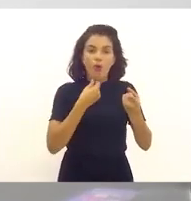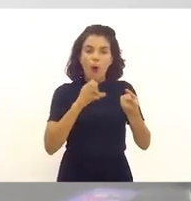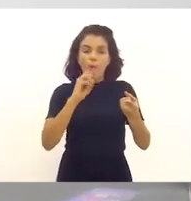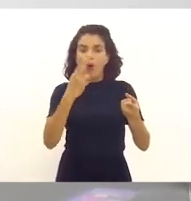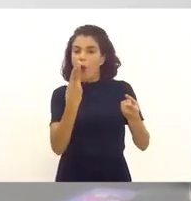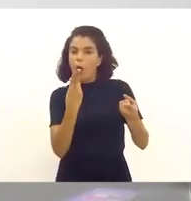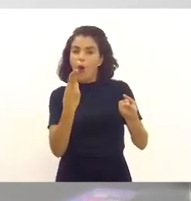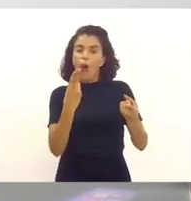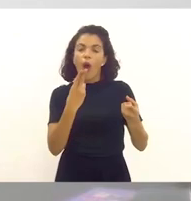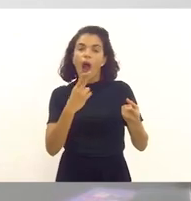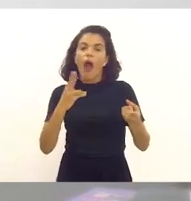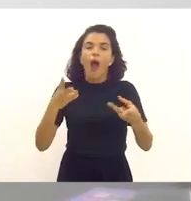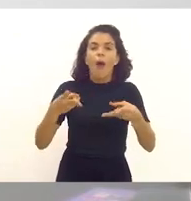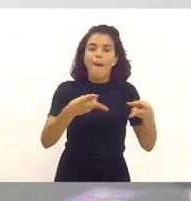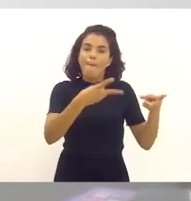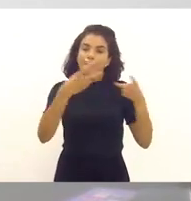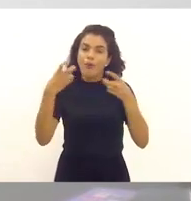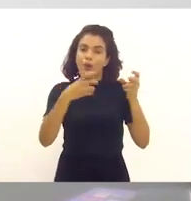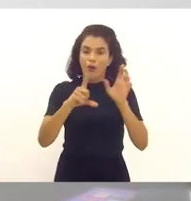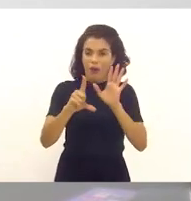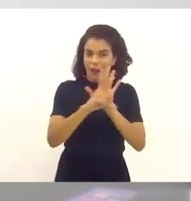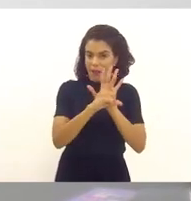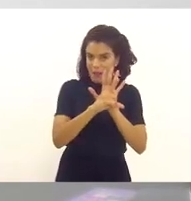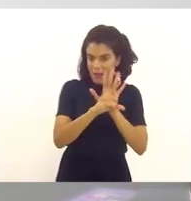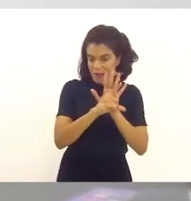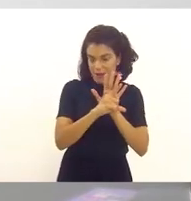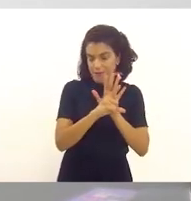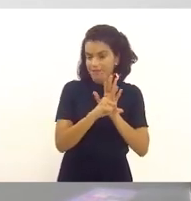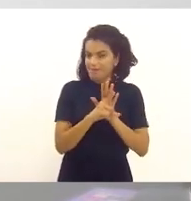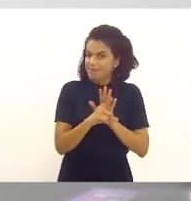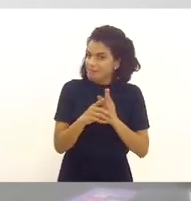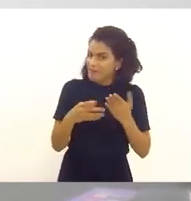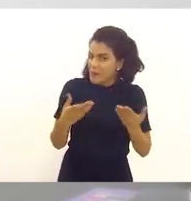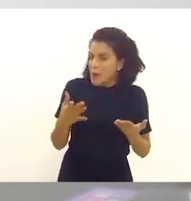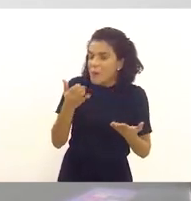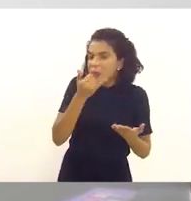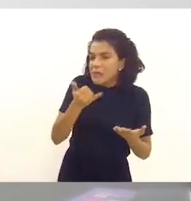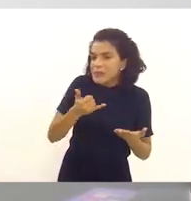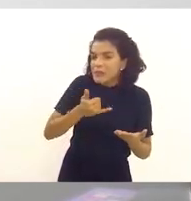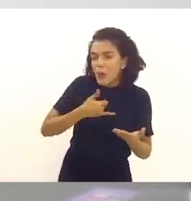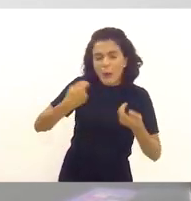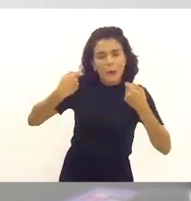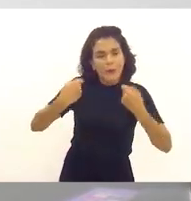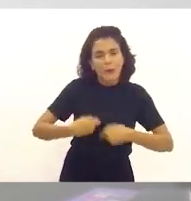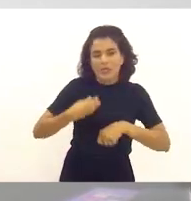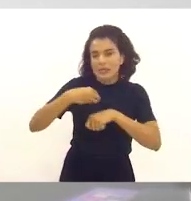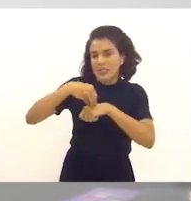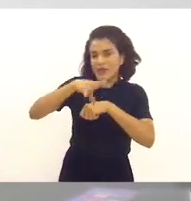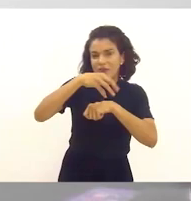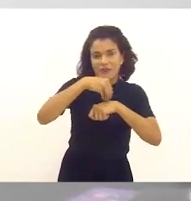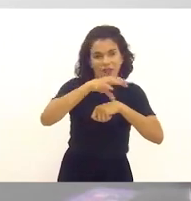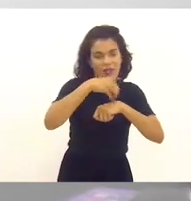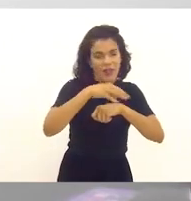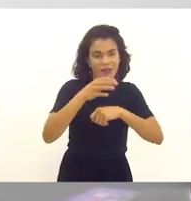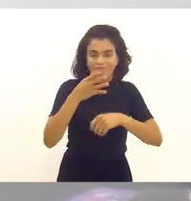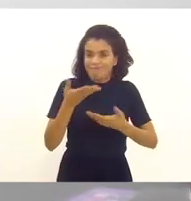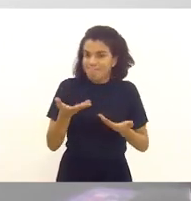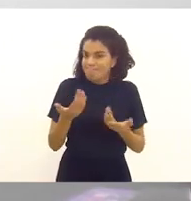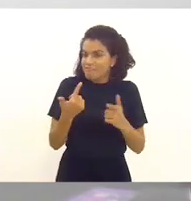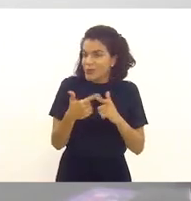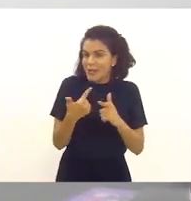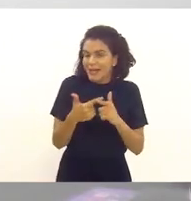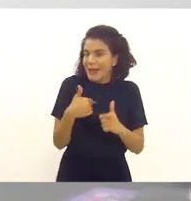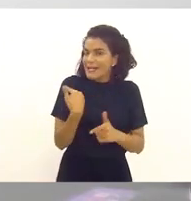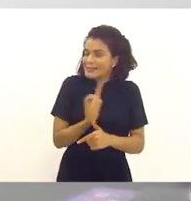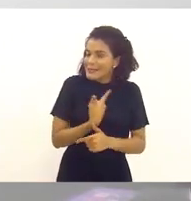usarem da lei de forma equivocada eu eu quis né a senhora me desculpe mas eu precisava falar isso porque isso é